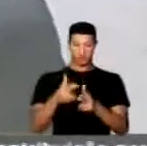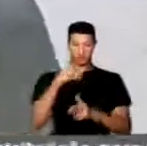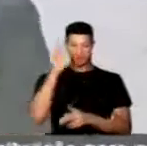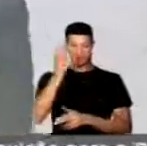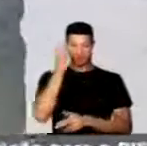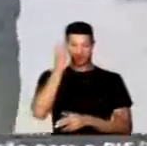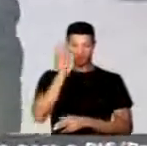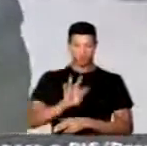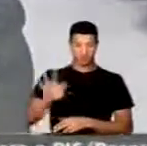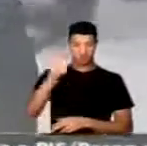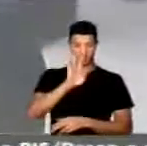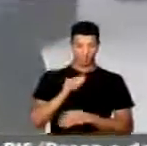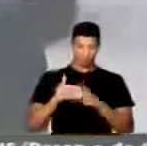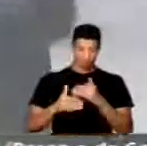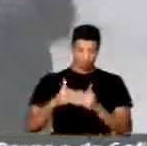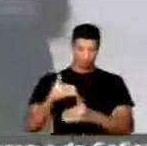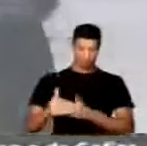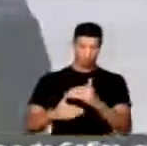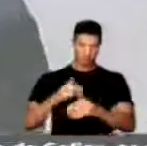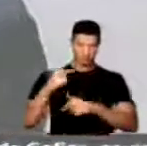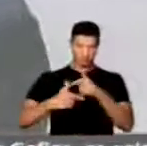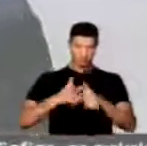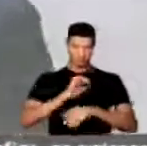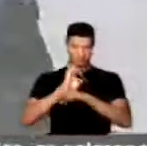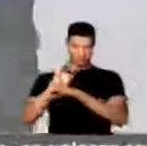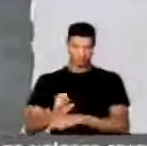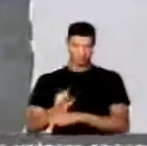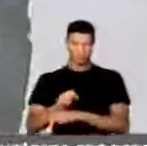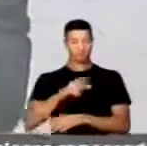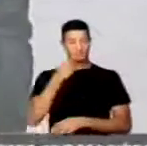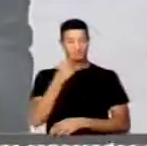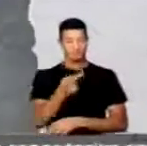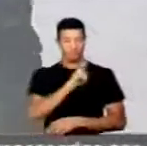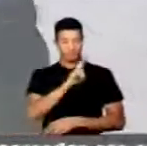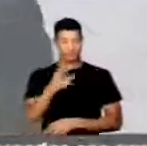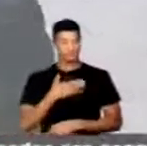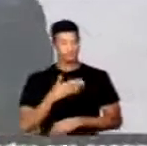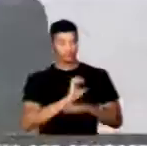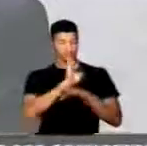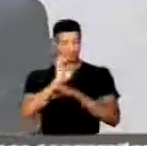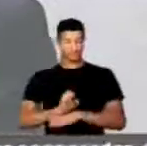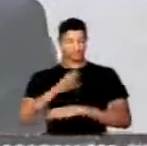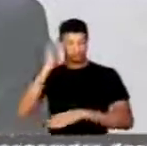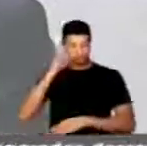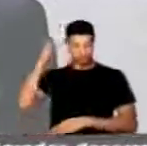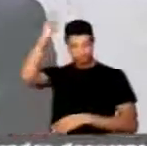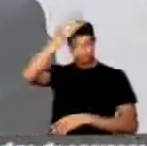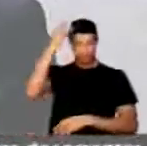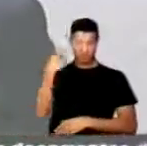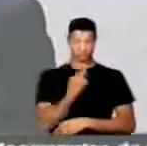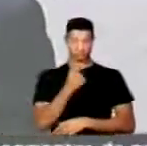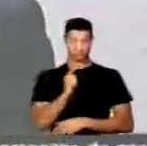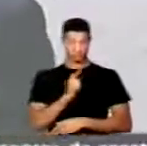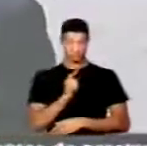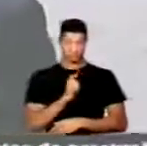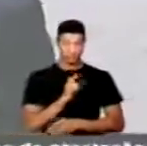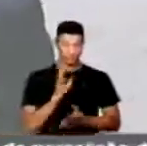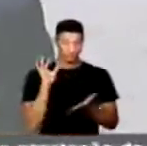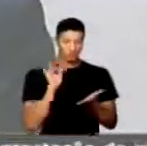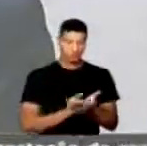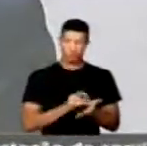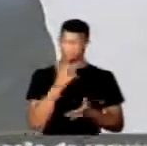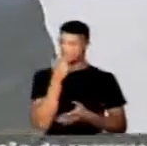deputado federal, na sequência do trabalho de deputado estadual. O senhor fala em nome do meu estado, Espírito Santo. Nós temos